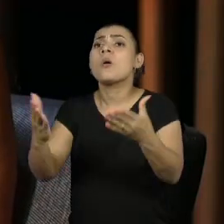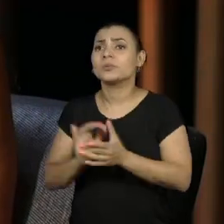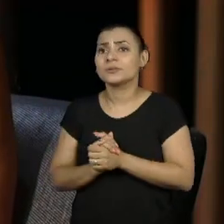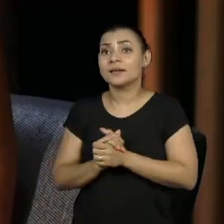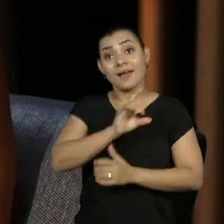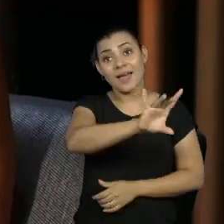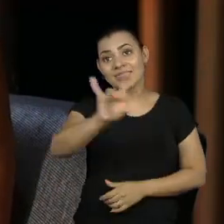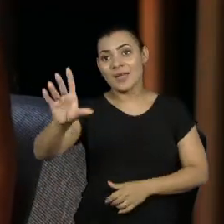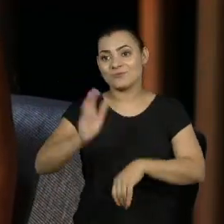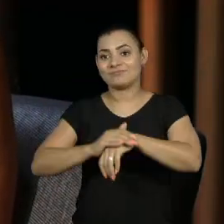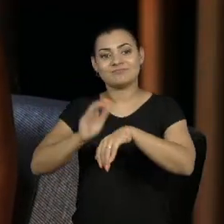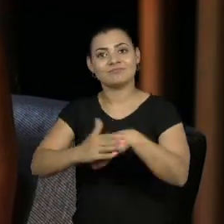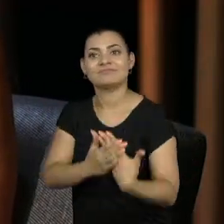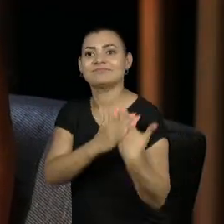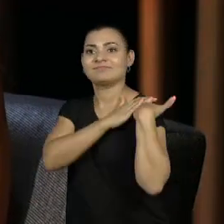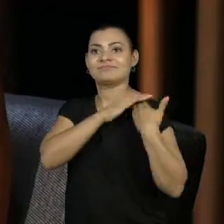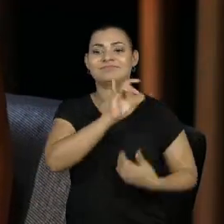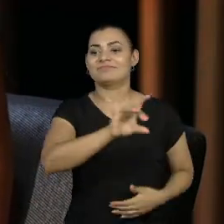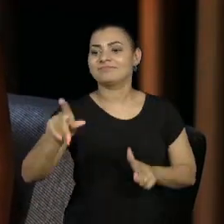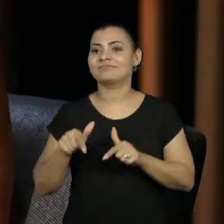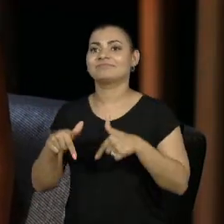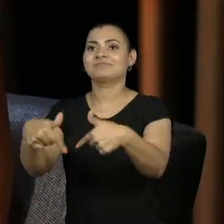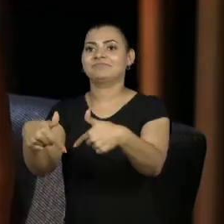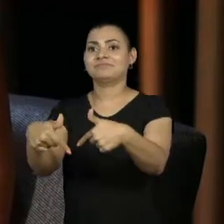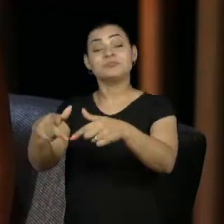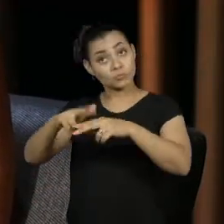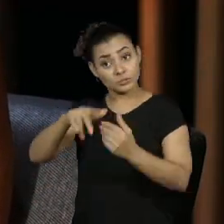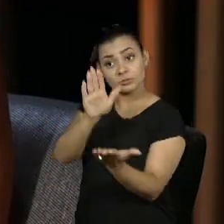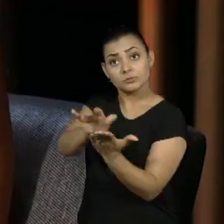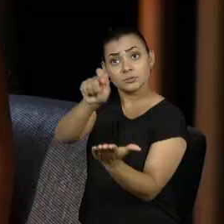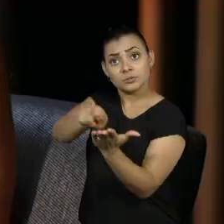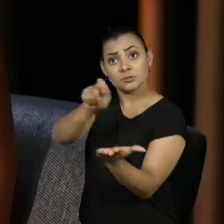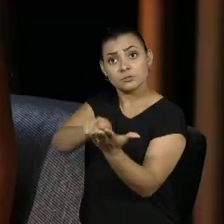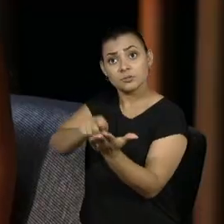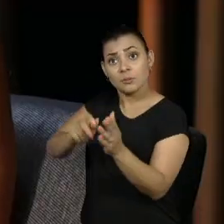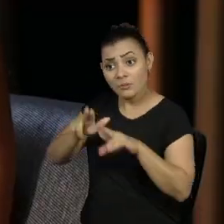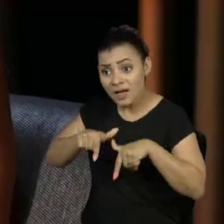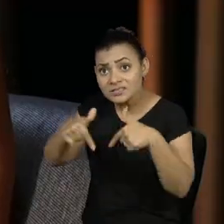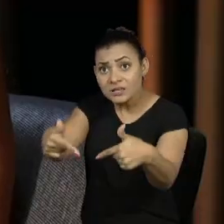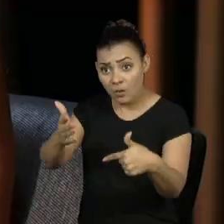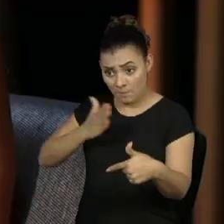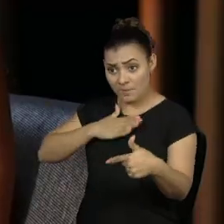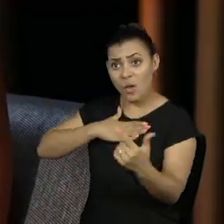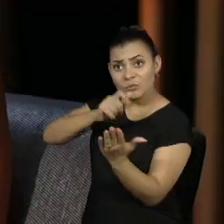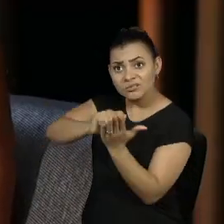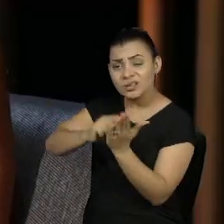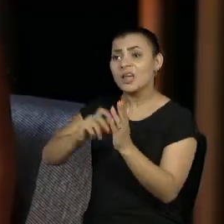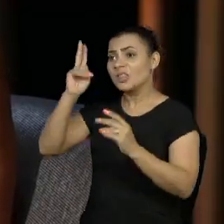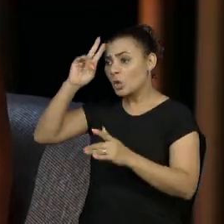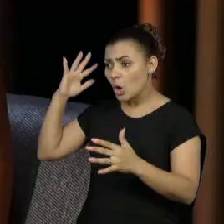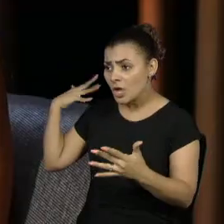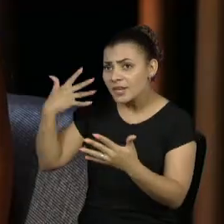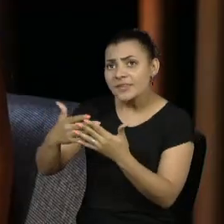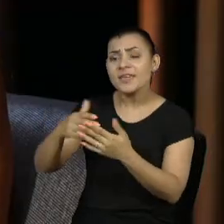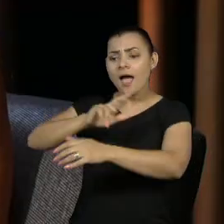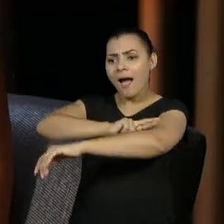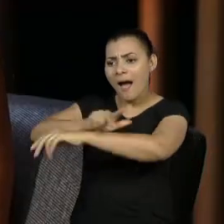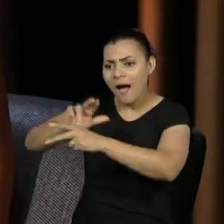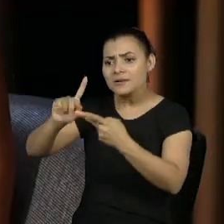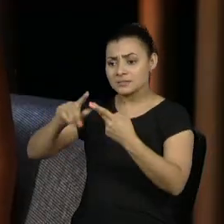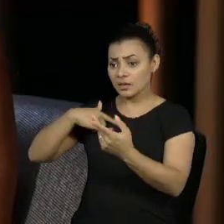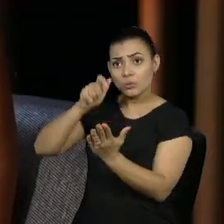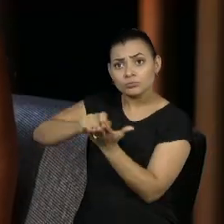cada um do seu lugar e eu penso que fazendo uma história Tô fazendo uma fotografia das teorias raciais